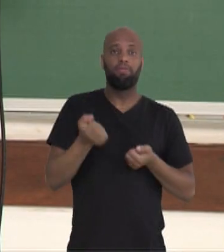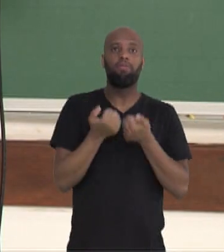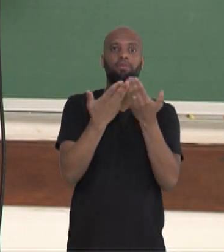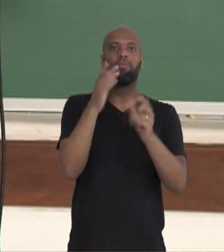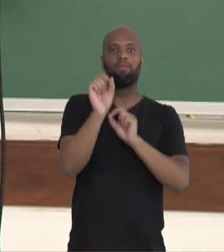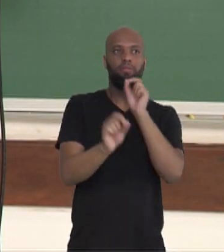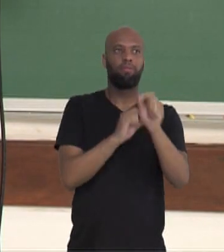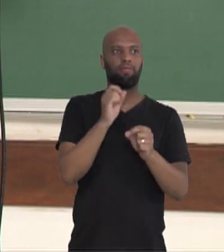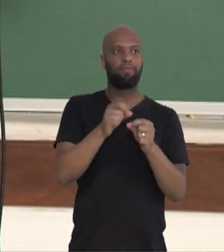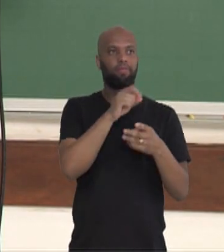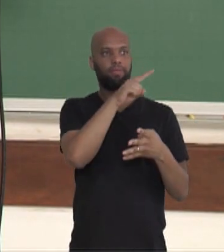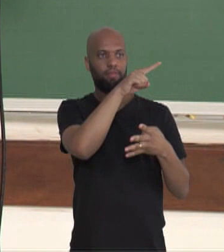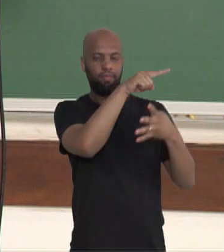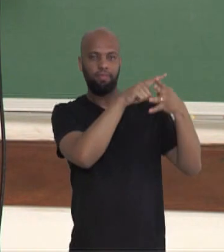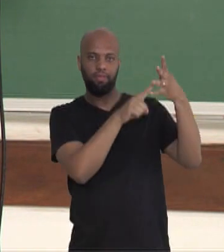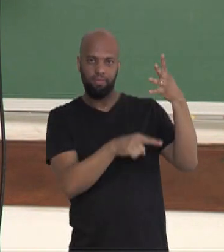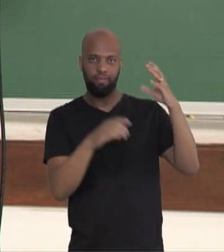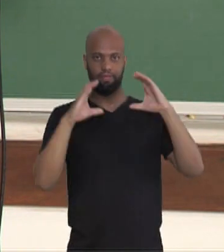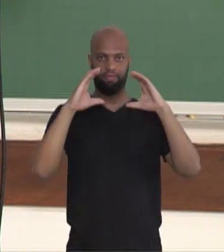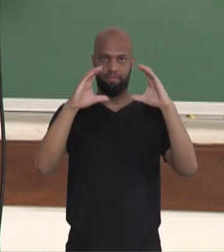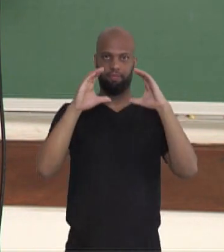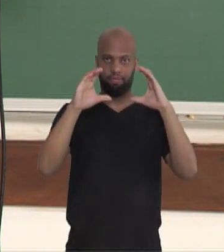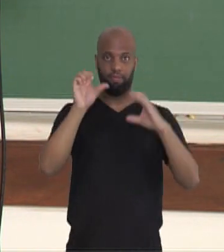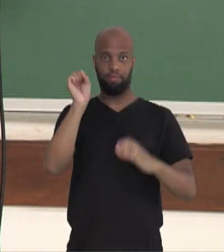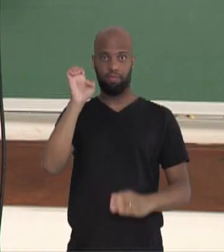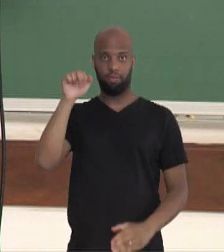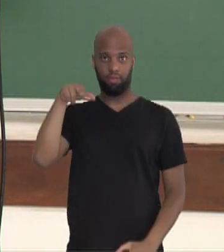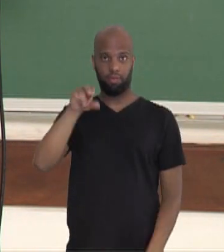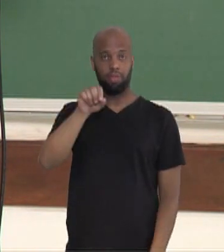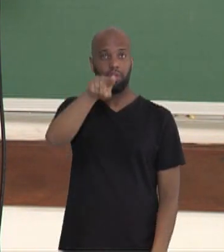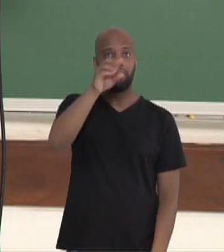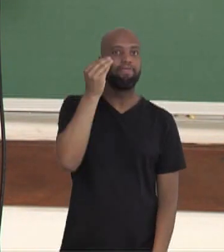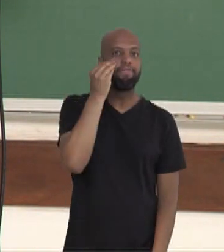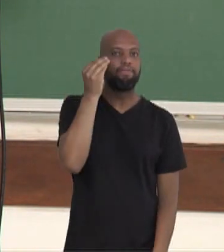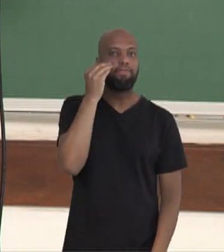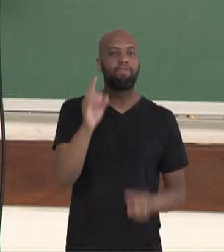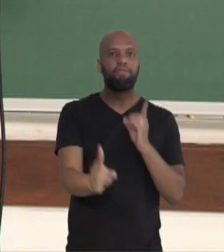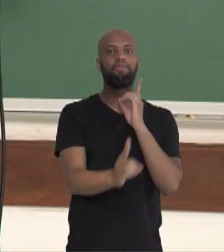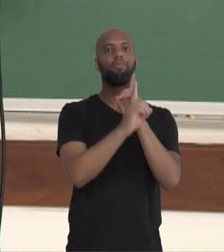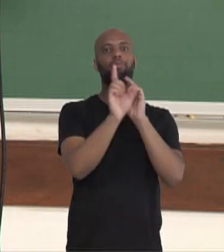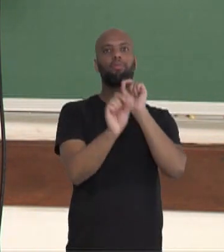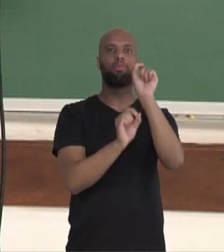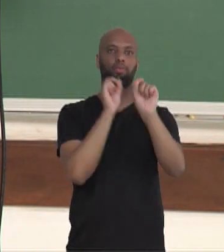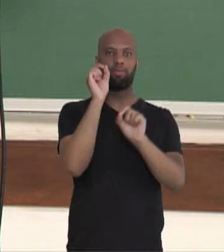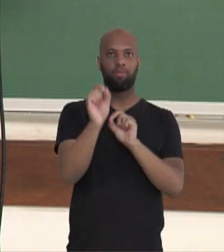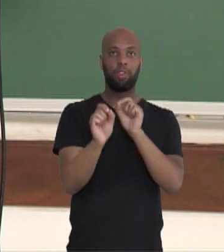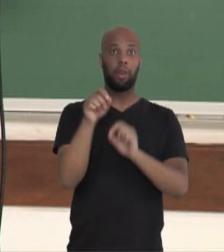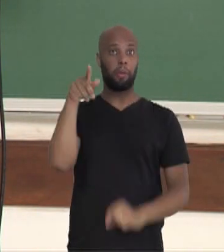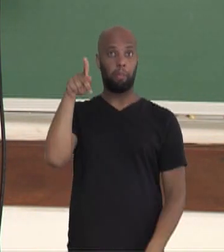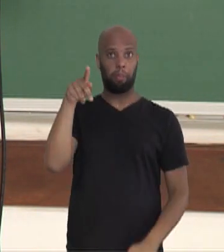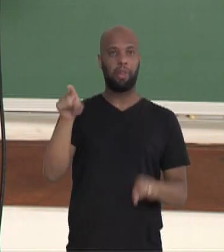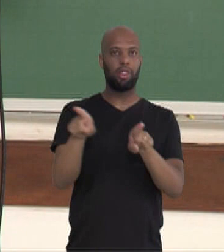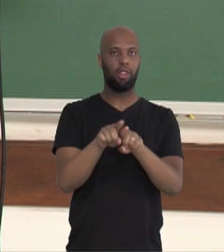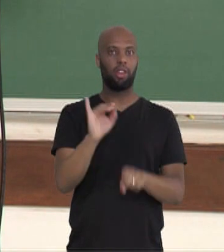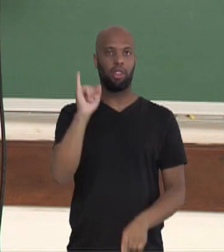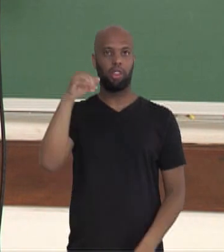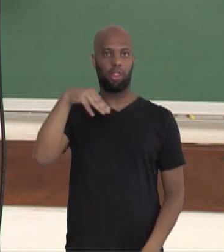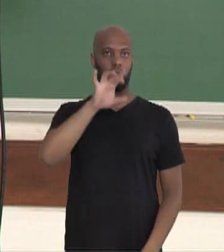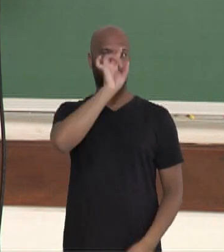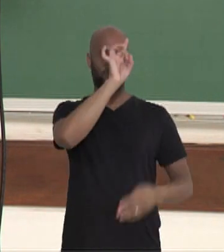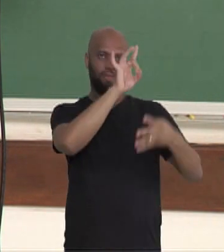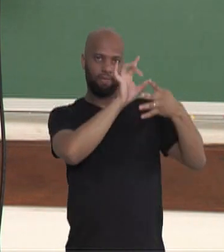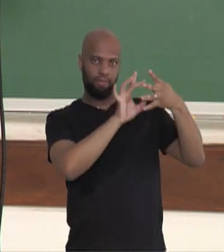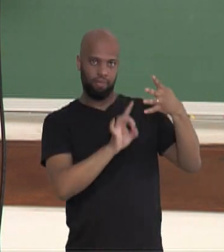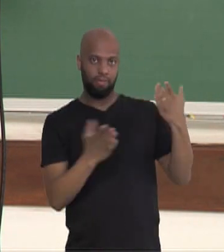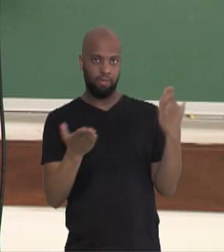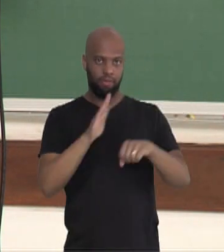4 funções senos para vocês tentarem definir o cálculo do período e do conjunto imagem de cada uma dessas funções. Então,